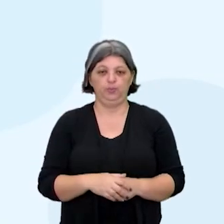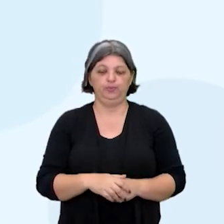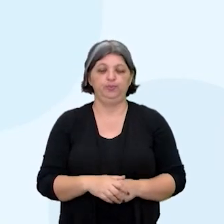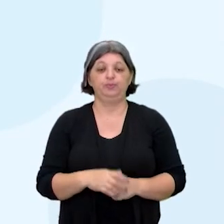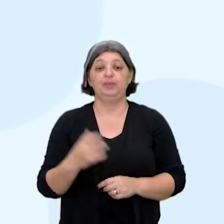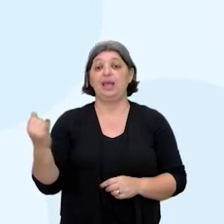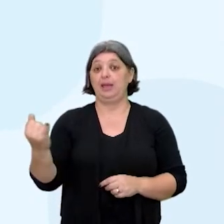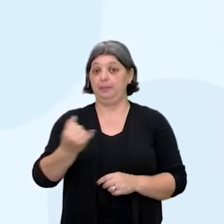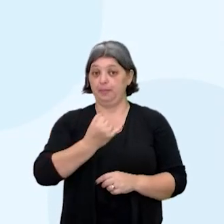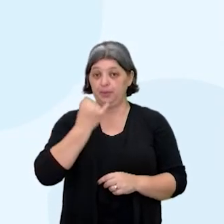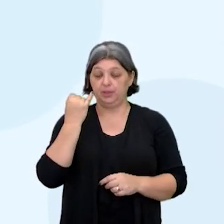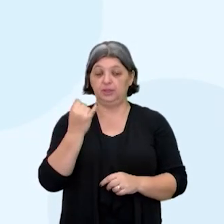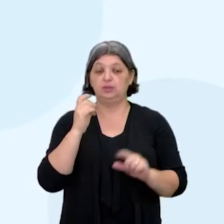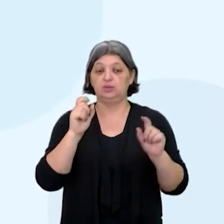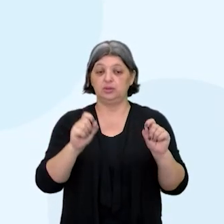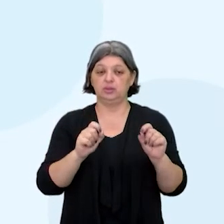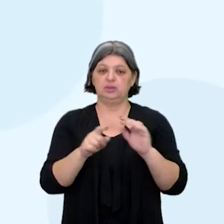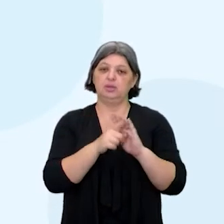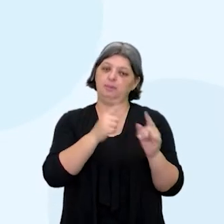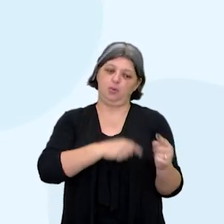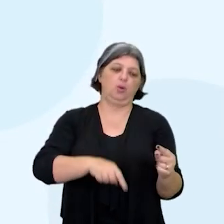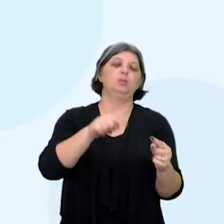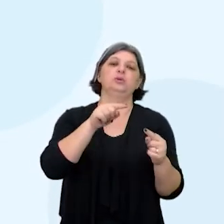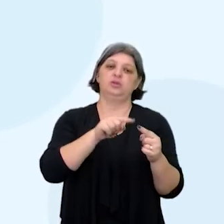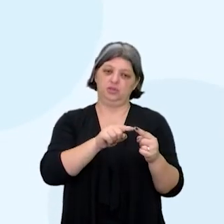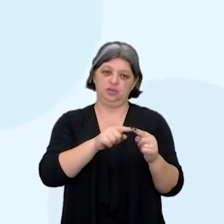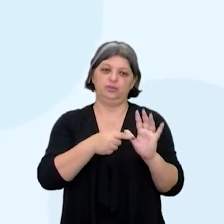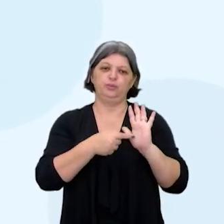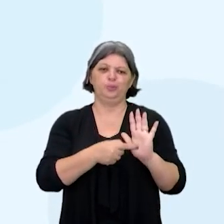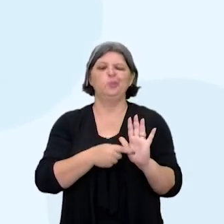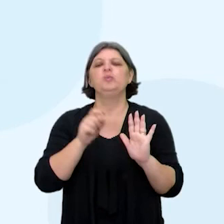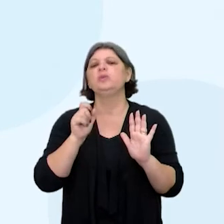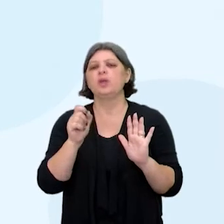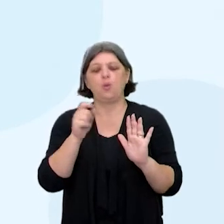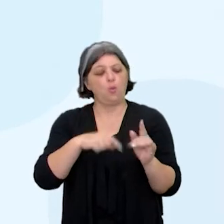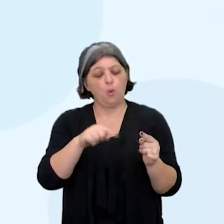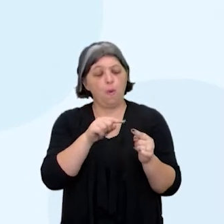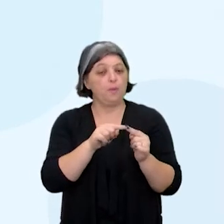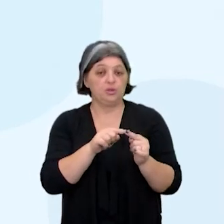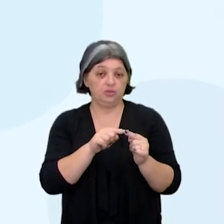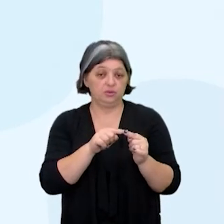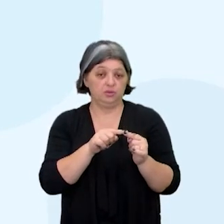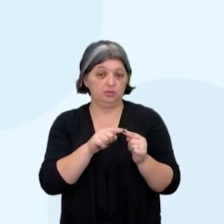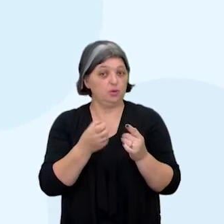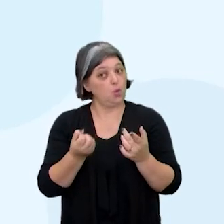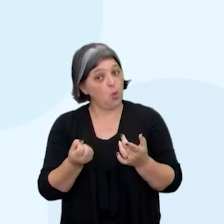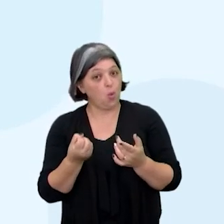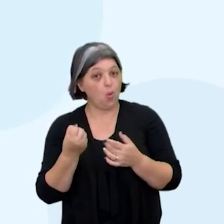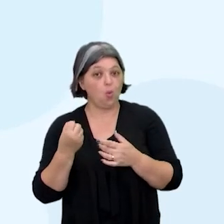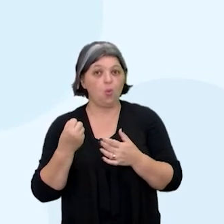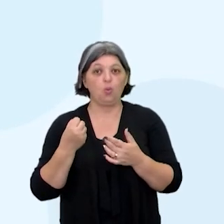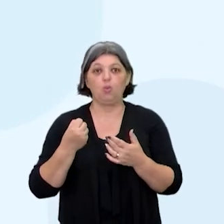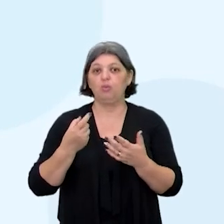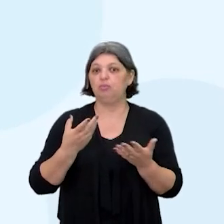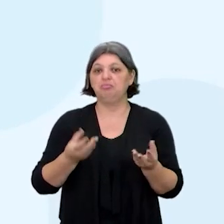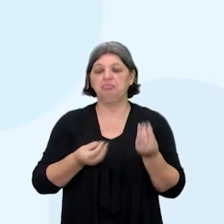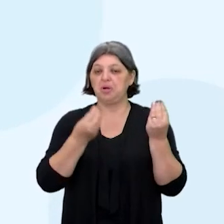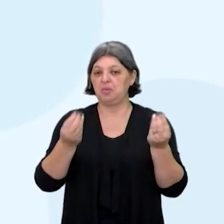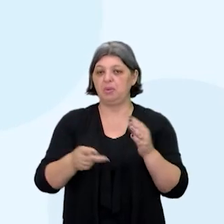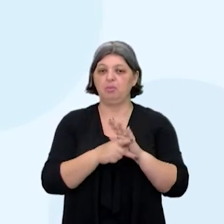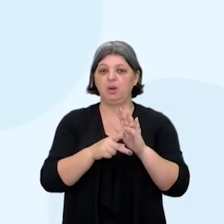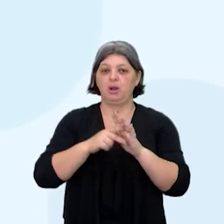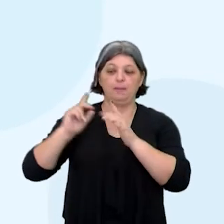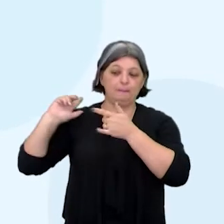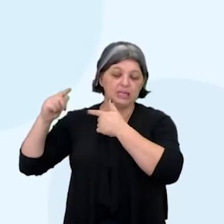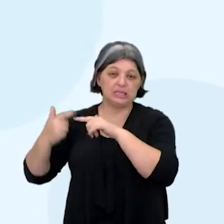Importante sempre falarmos do nosso objetivo. Qual é o objetivo, quais são os objetivos que iremos tratar em tradições